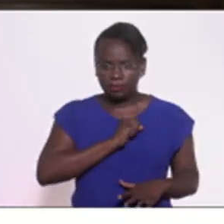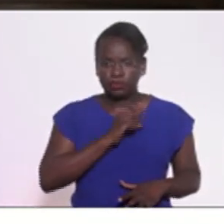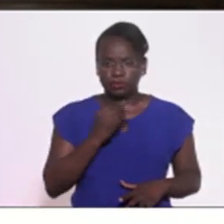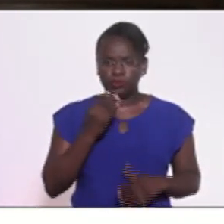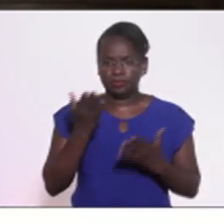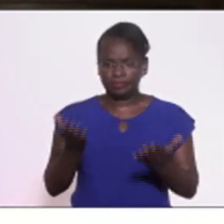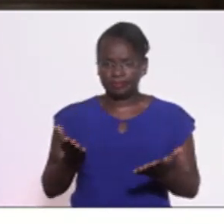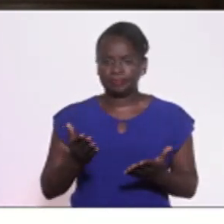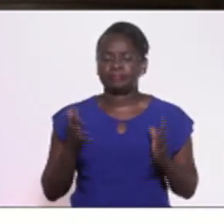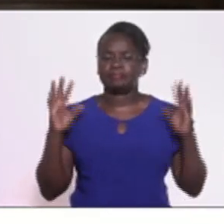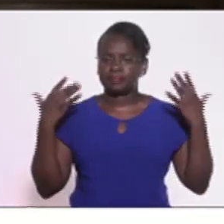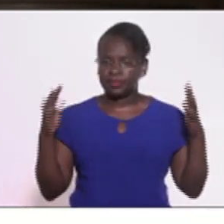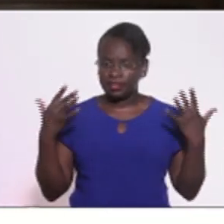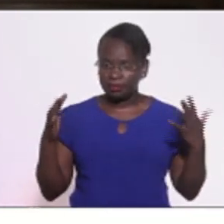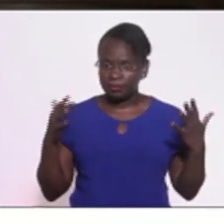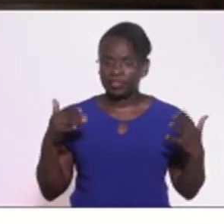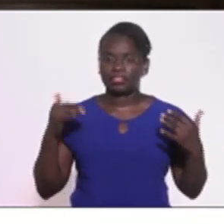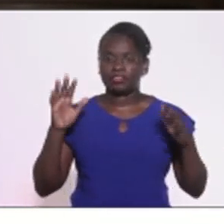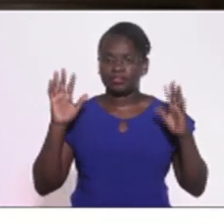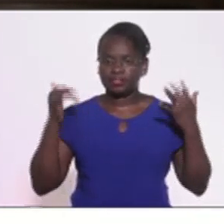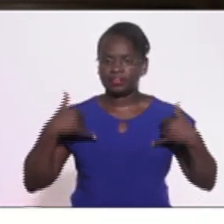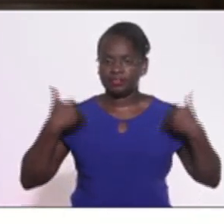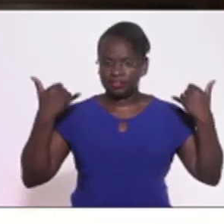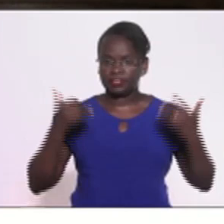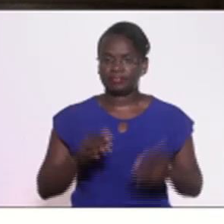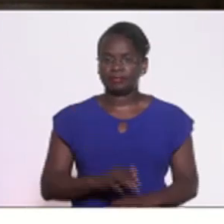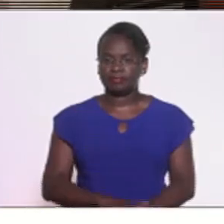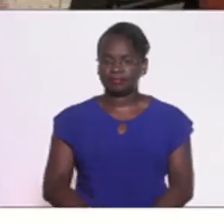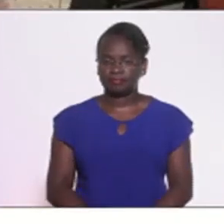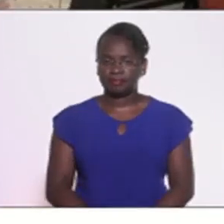muito. Parabéns, feliz aniversário.